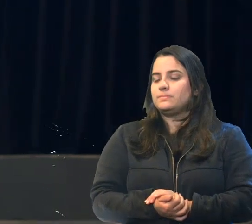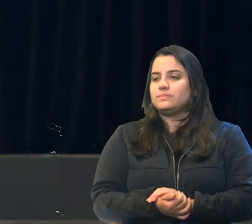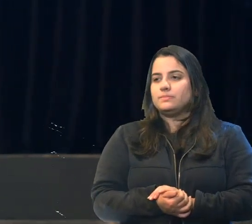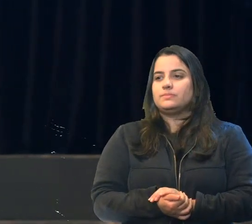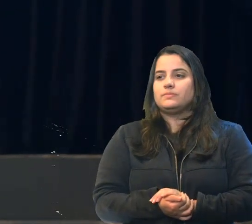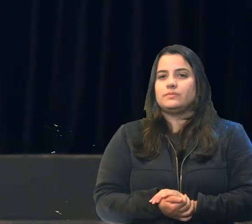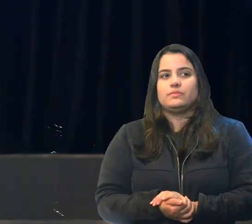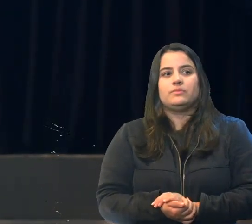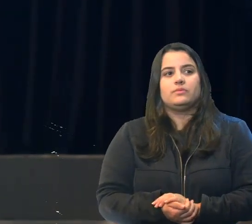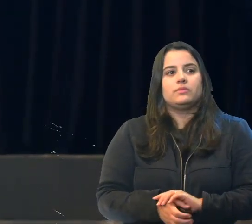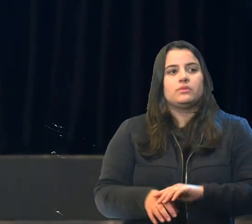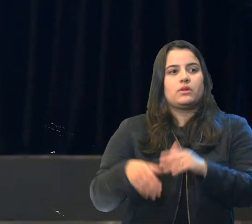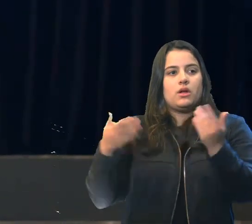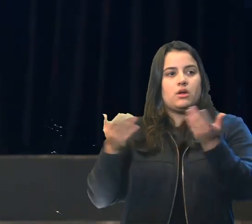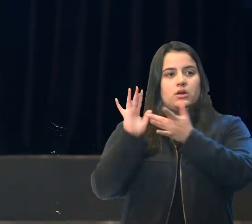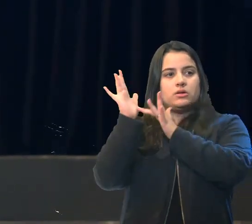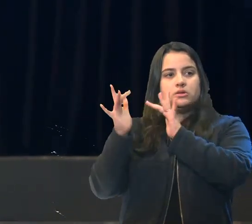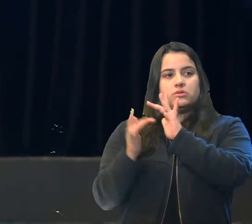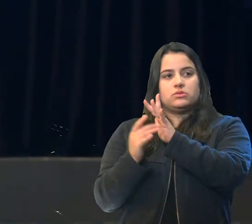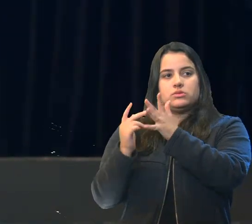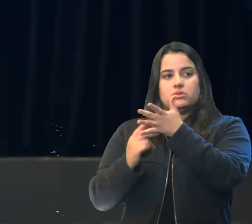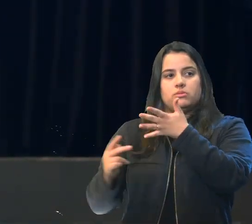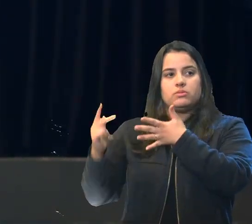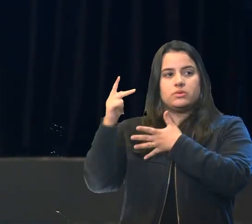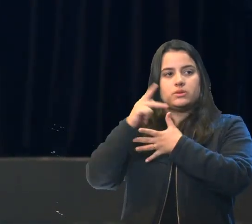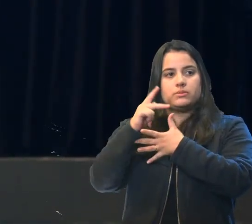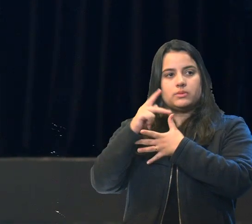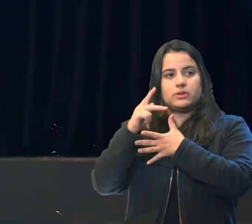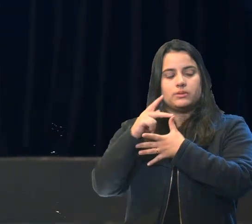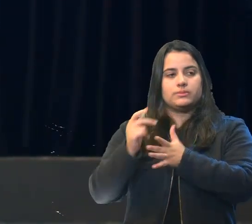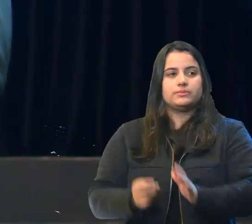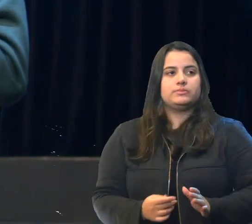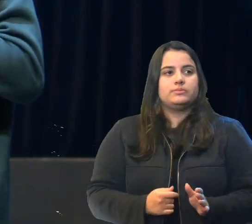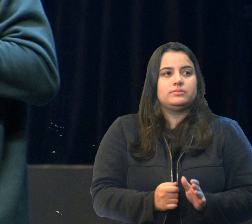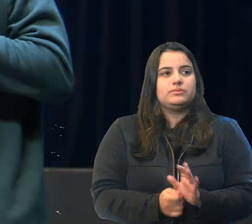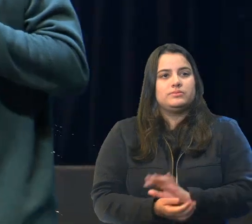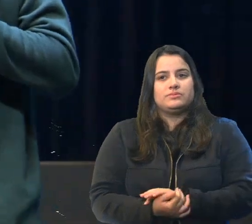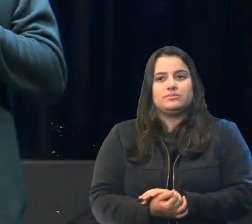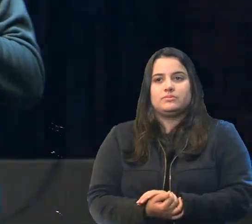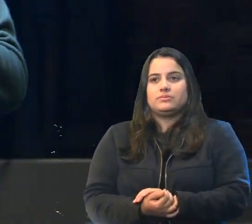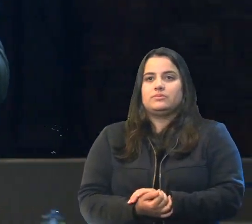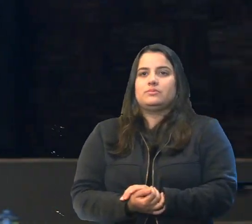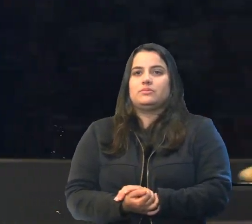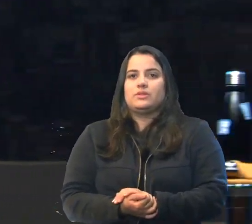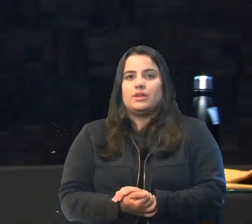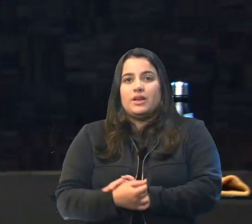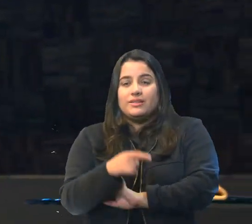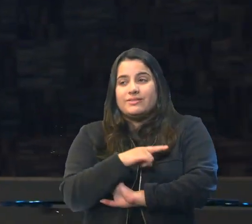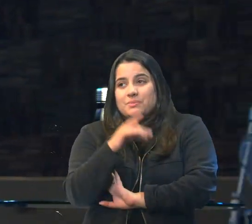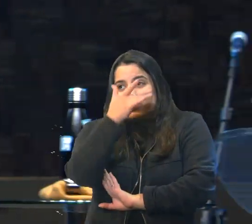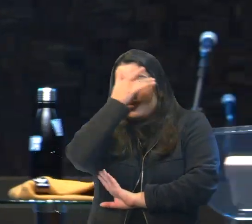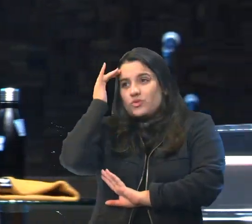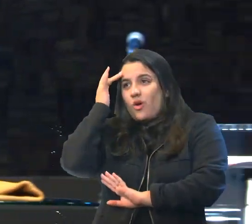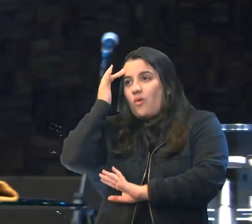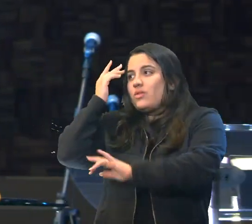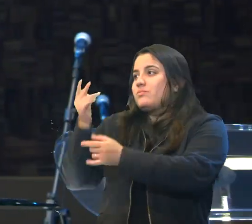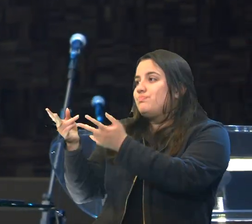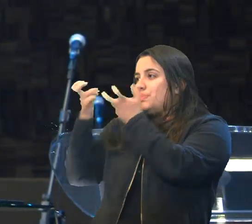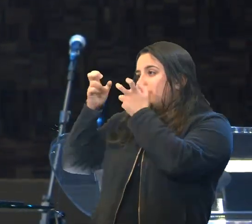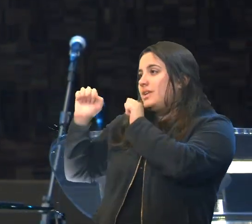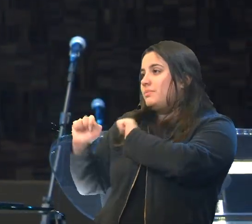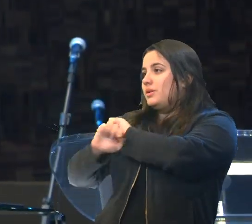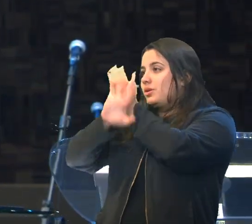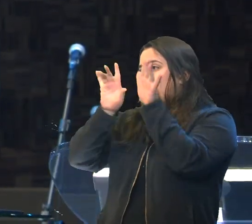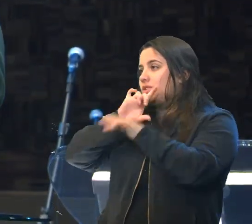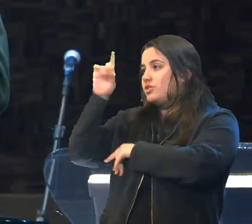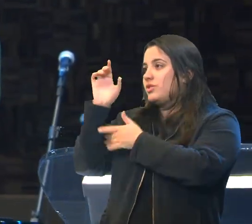Coloca o mais importante no lugar mais importante. Tem gente que não está vendo a glória de Deus, porque está fazendo